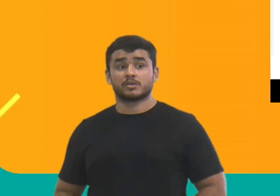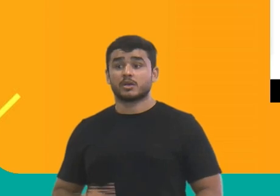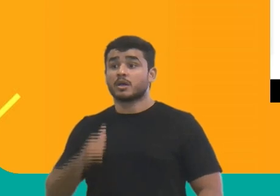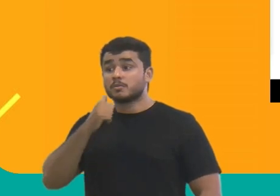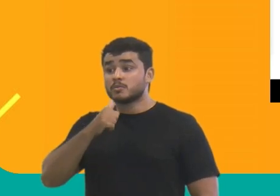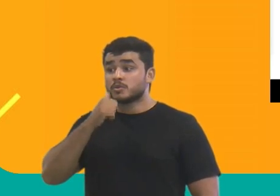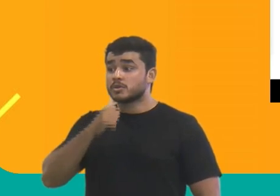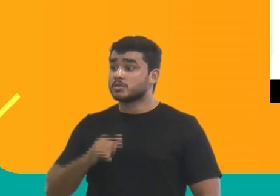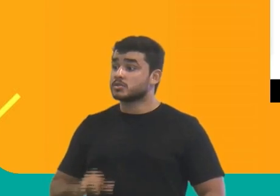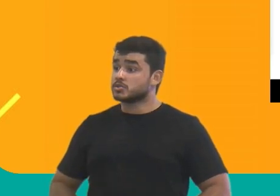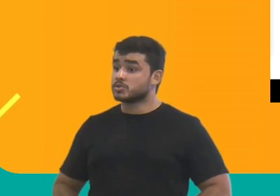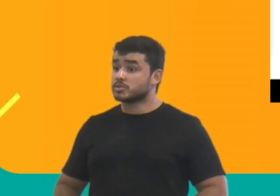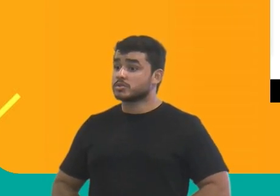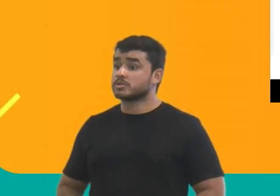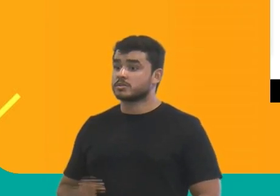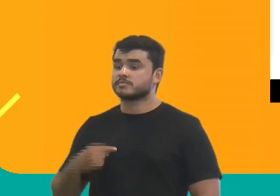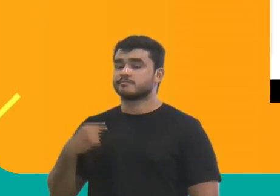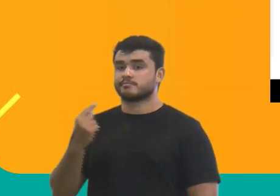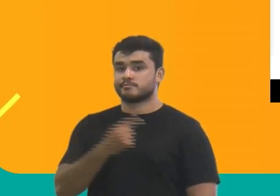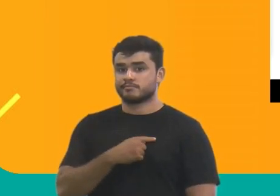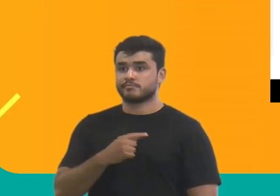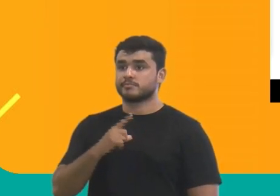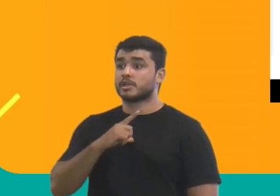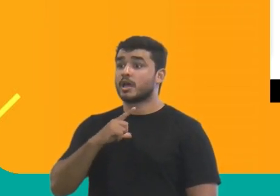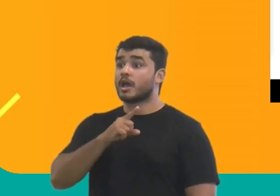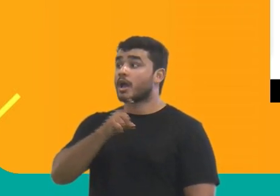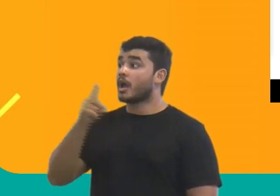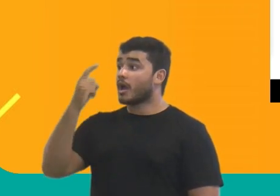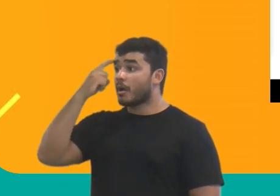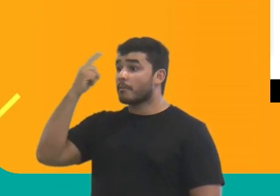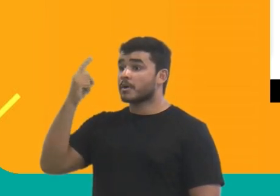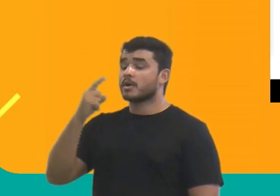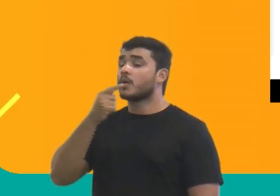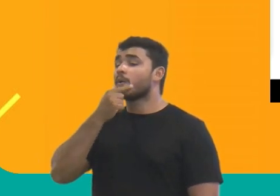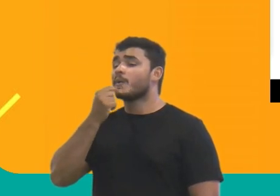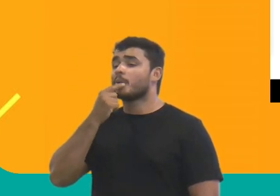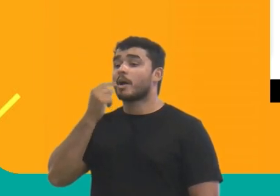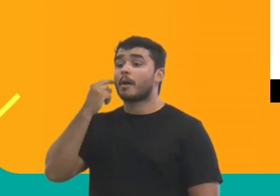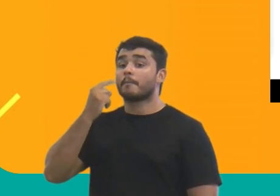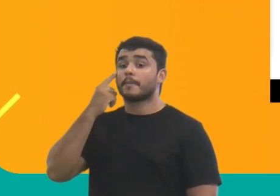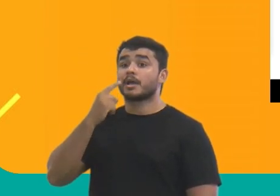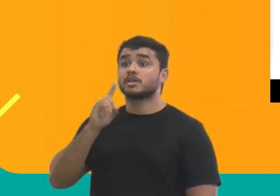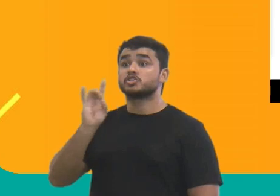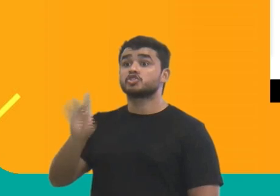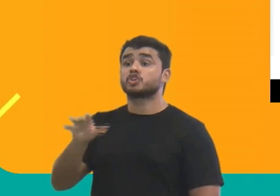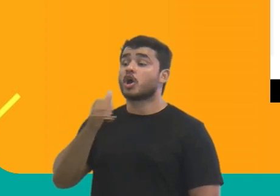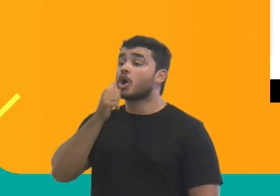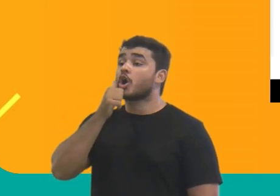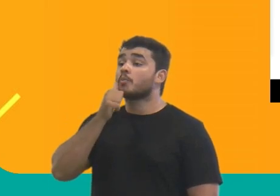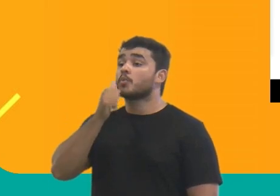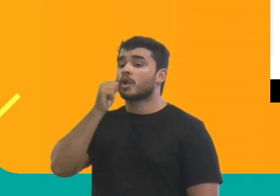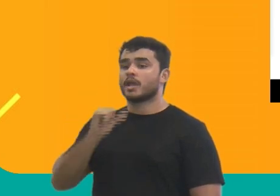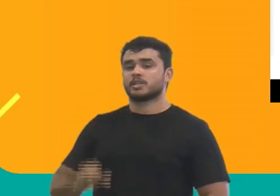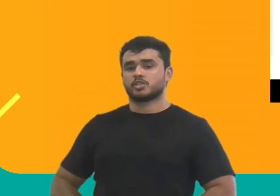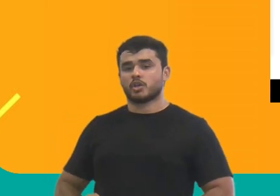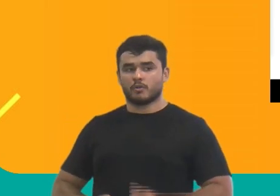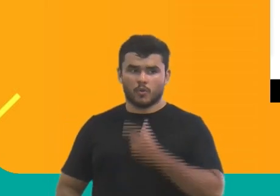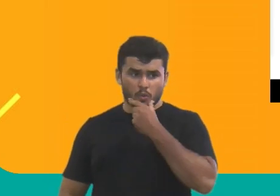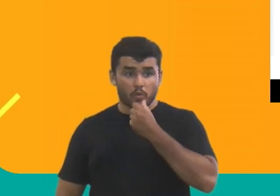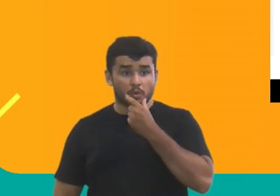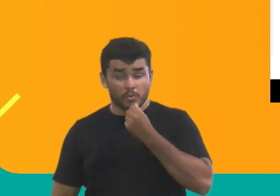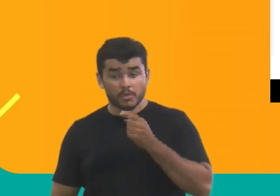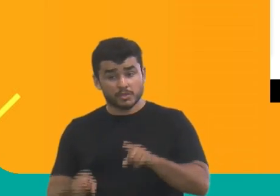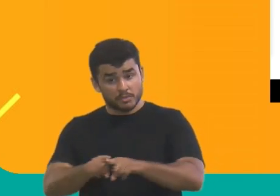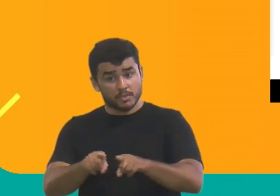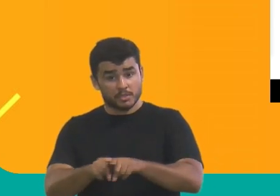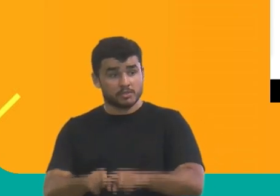mulher, porque a gente acaba gerando uma ignorância nos rapazes, e aí eles passam a sofrer de outras situações que poderiam ter sido